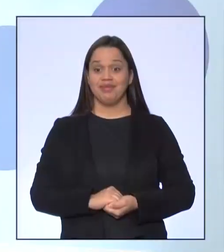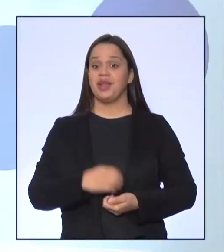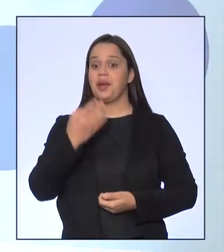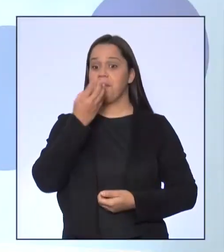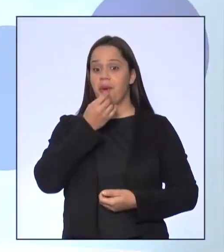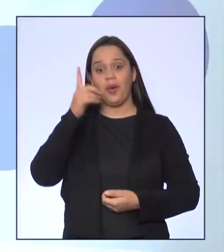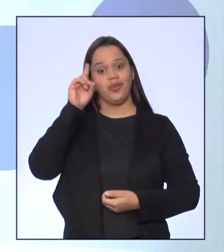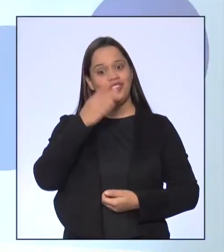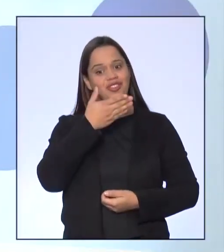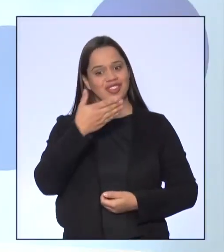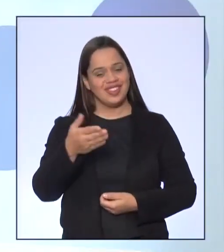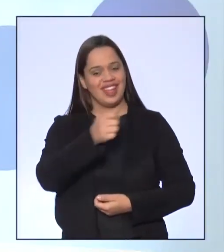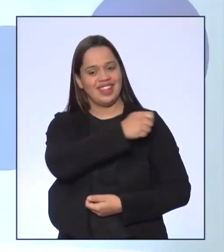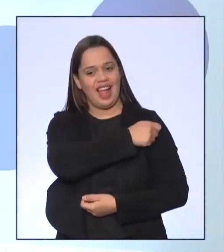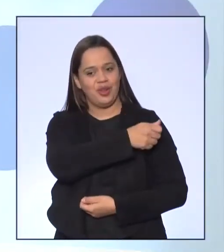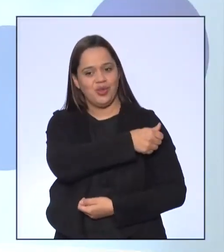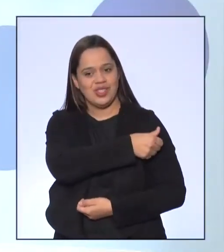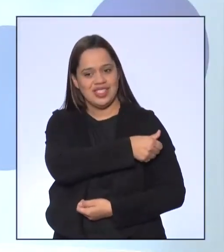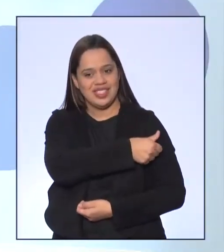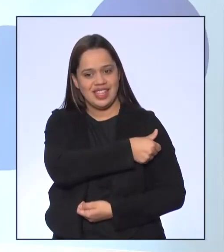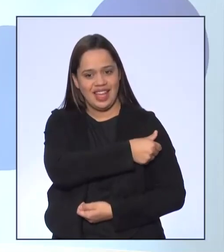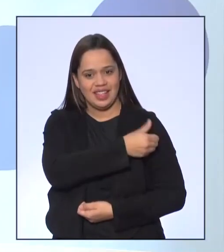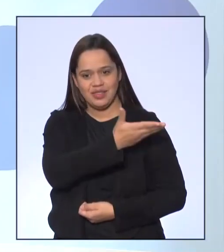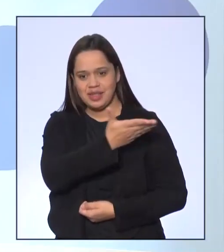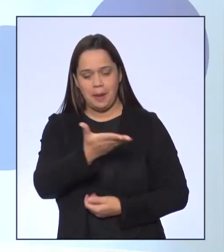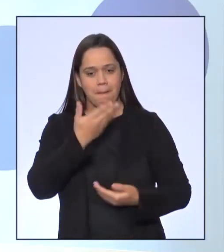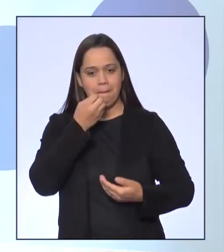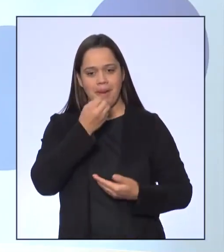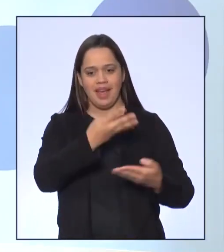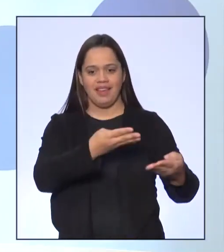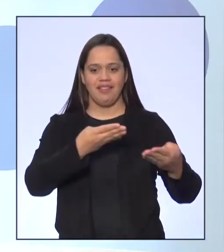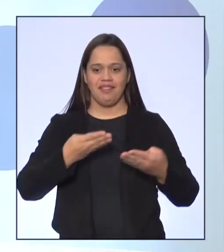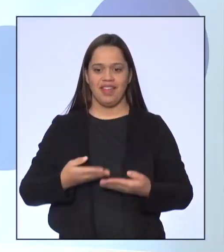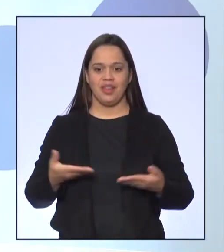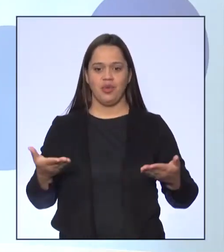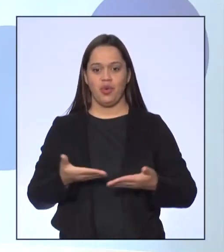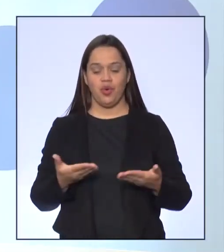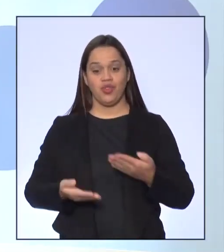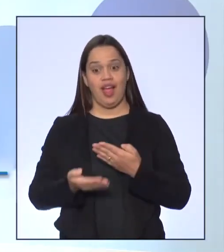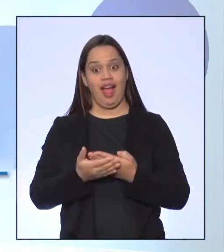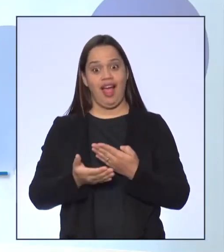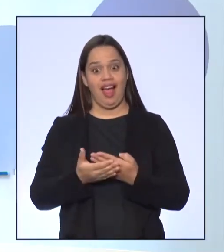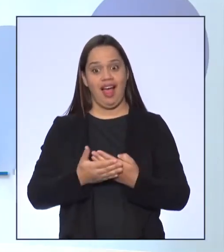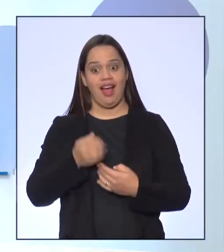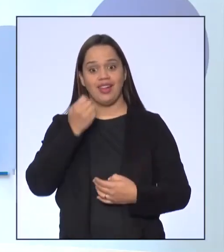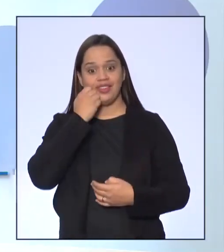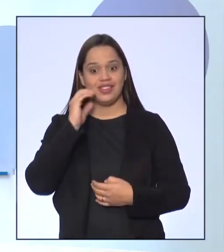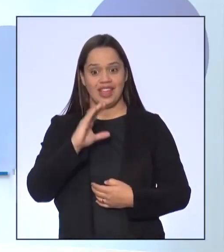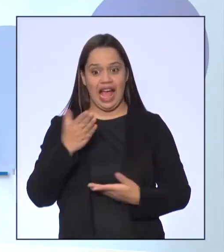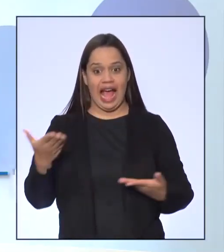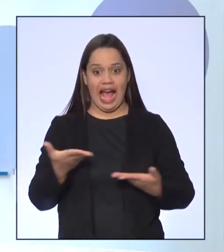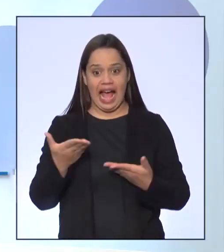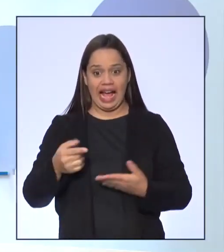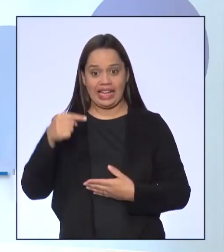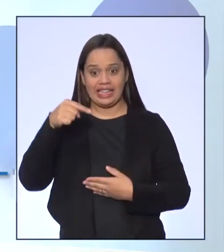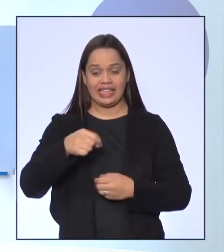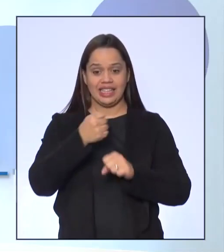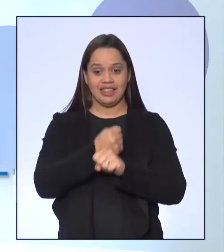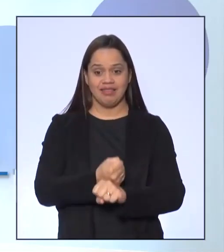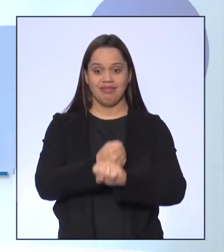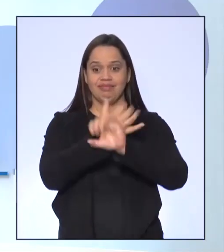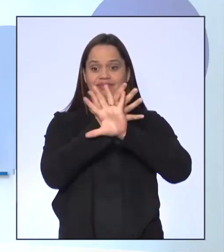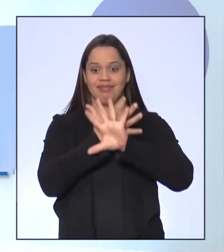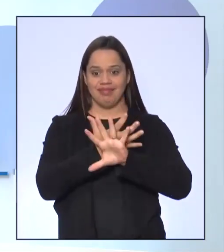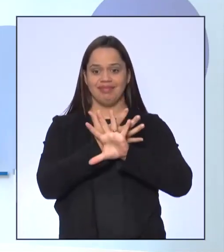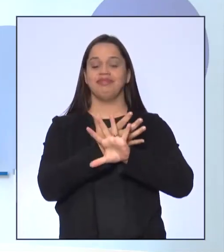Bom dia, alunos do sexto ano. Sejam bem-vindos a mais uma aula de ciências direto do Centro de Mídias. Hoje